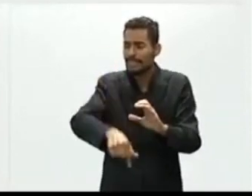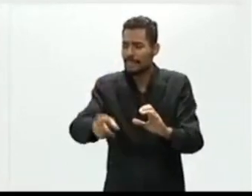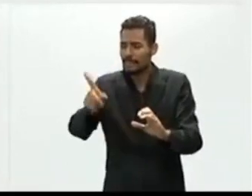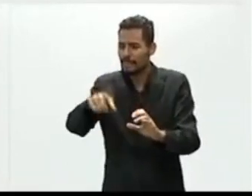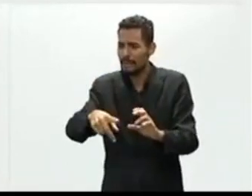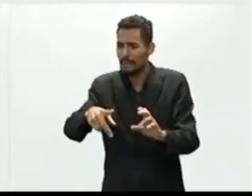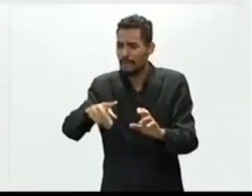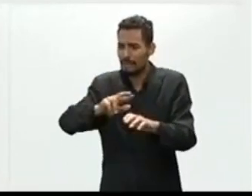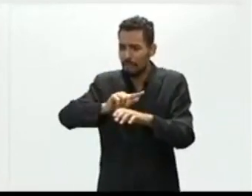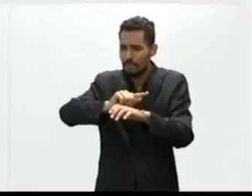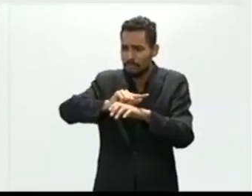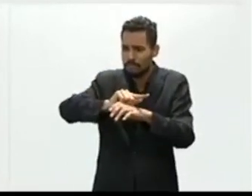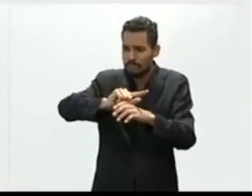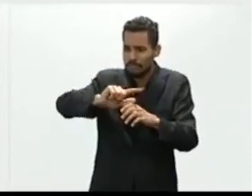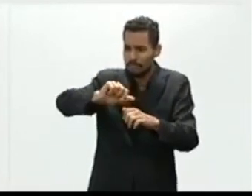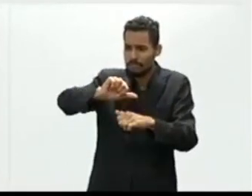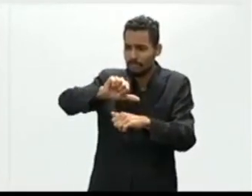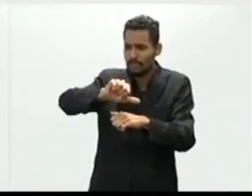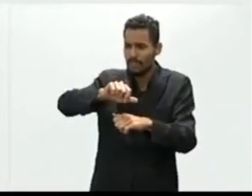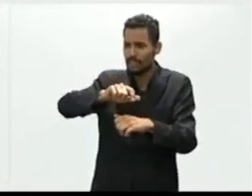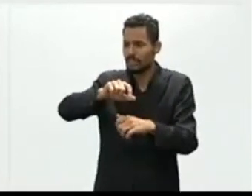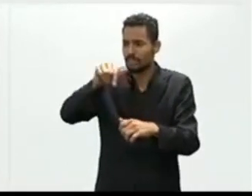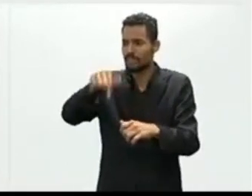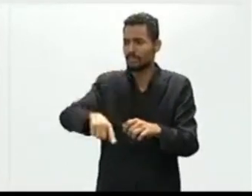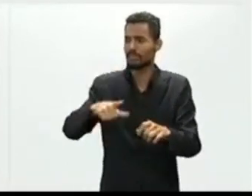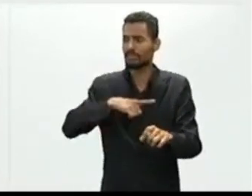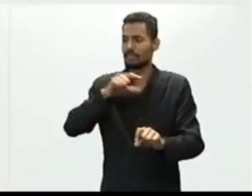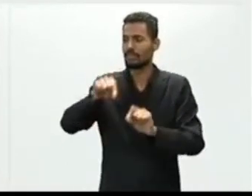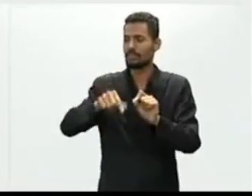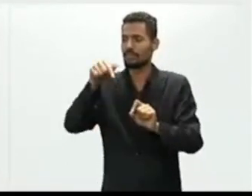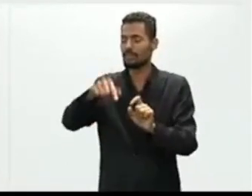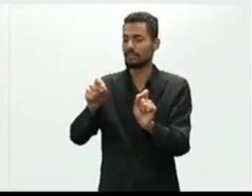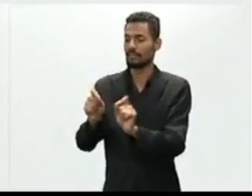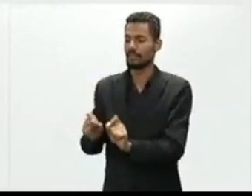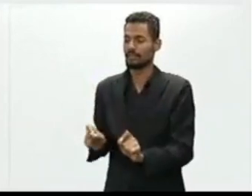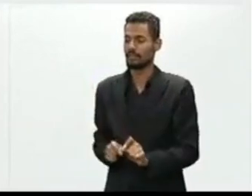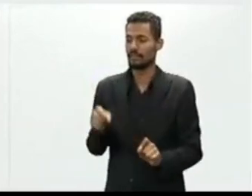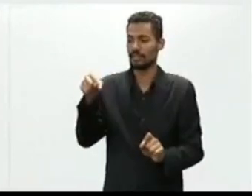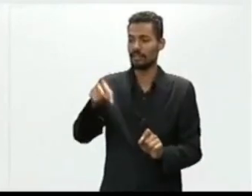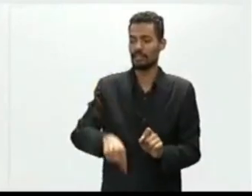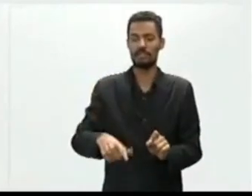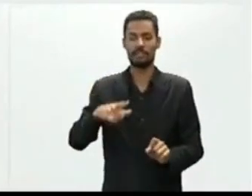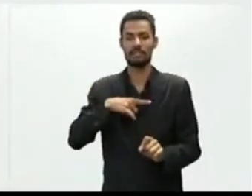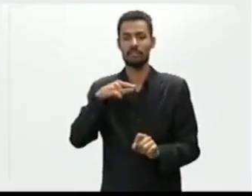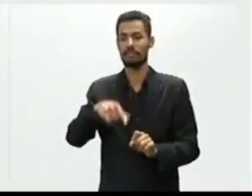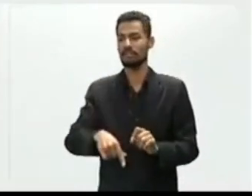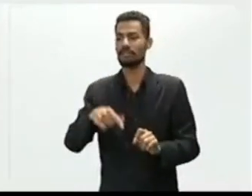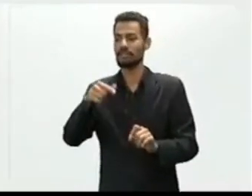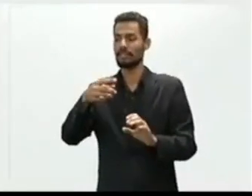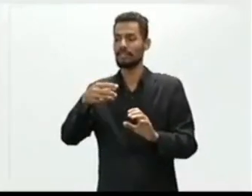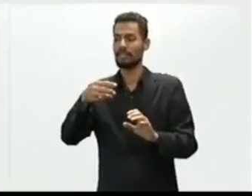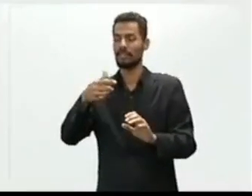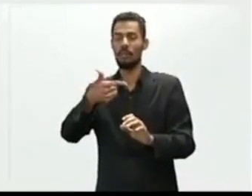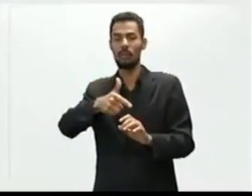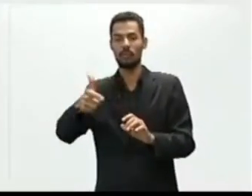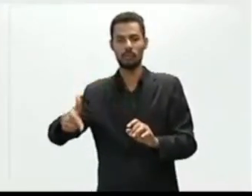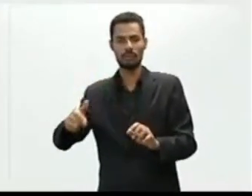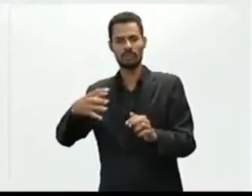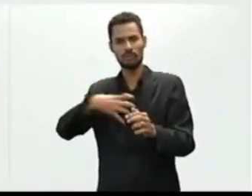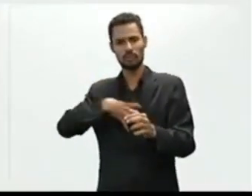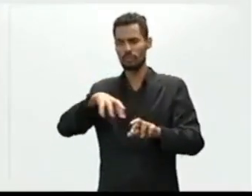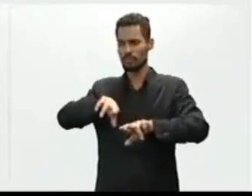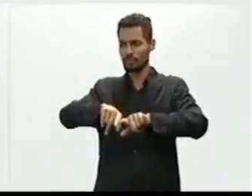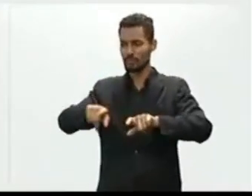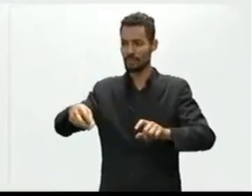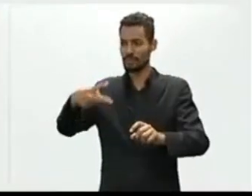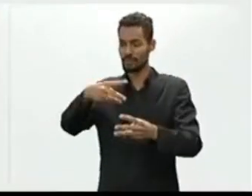né, como a célula originária. Isso que diferencia a célula-tronco. Então ela pode produzir outros tipos celulares. E aí a gente tem 3 tipos